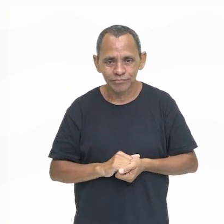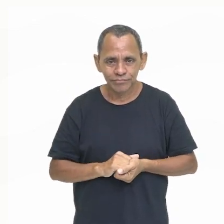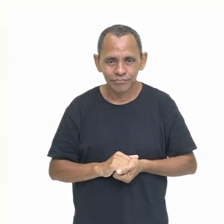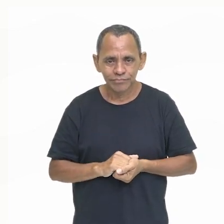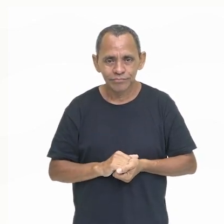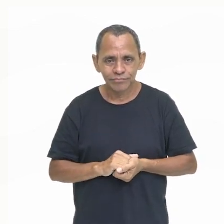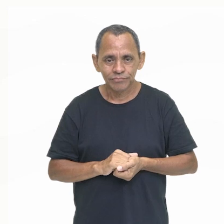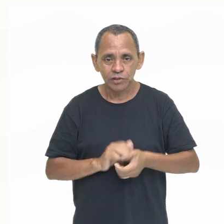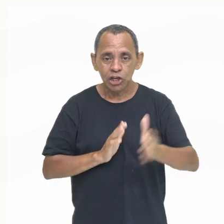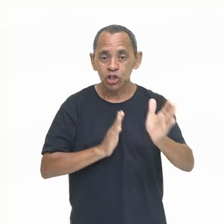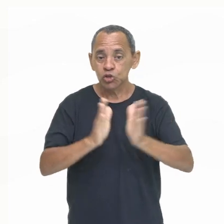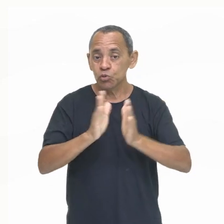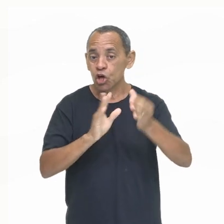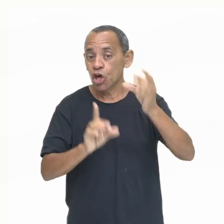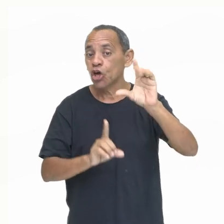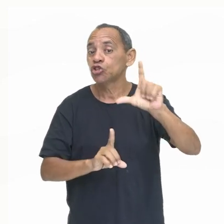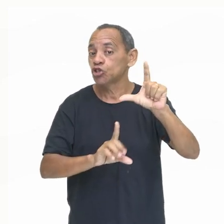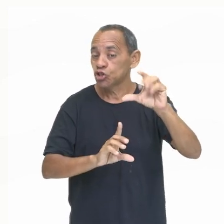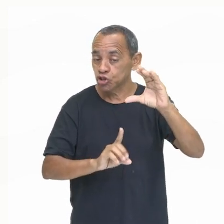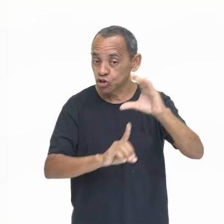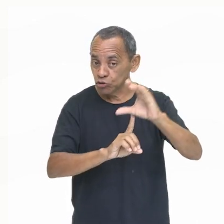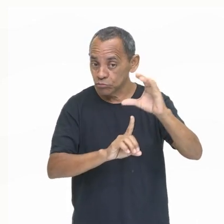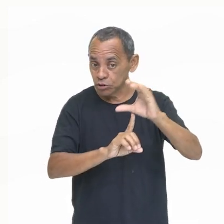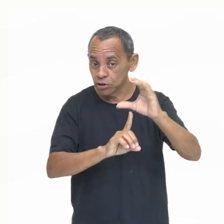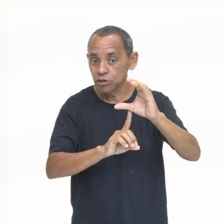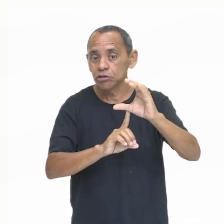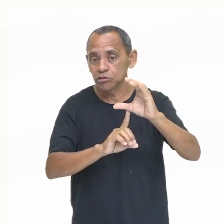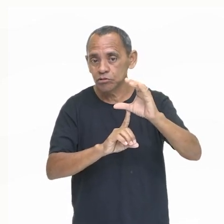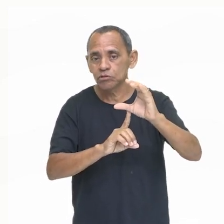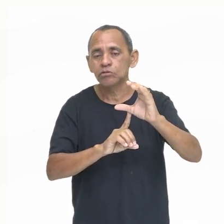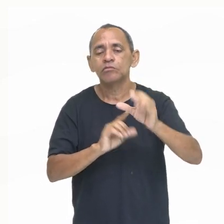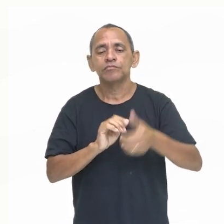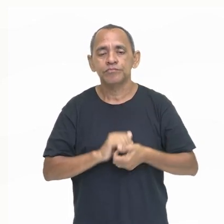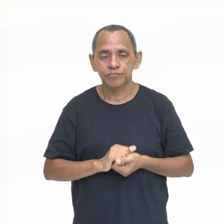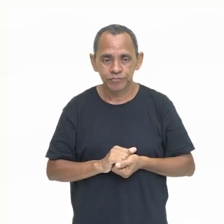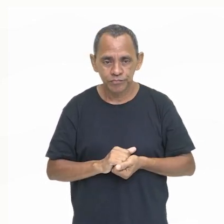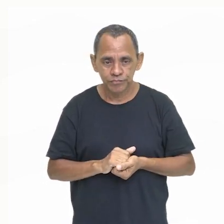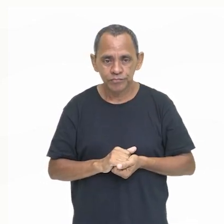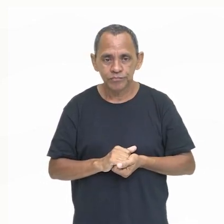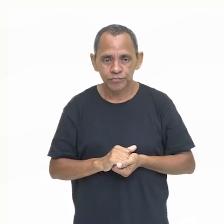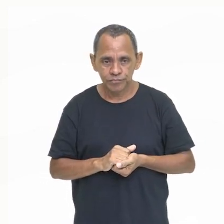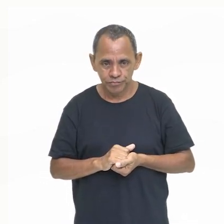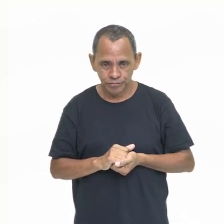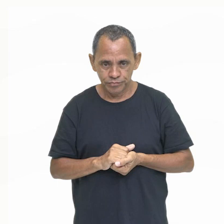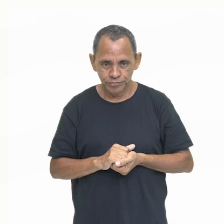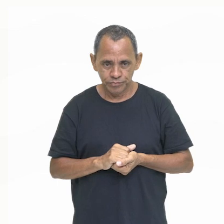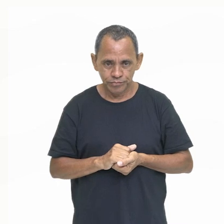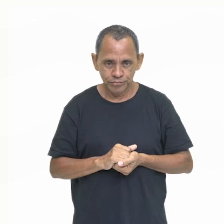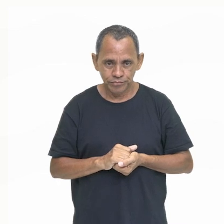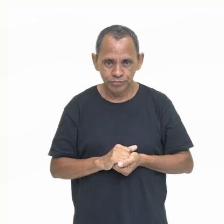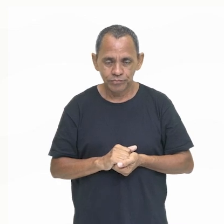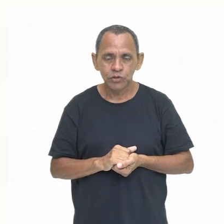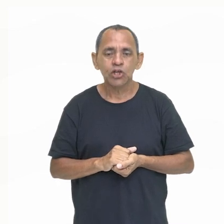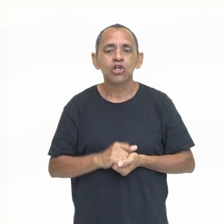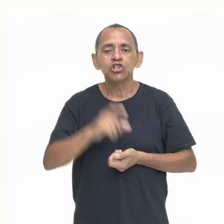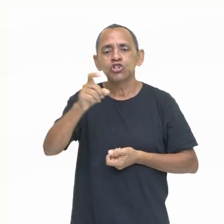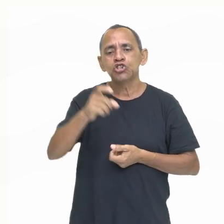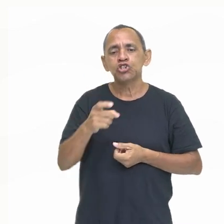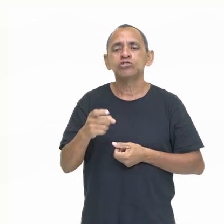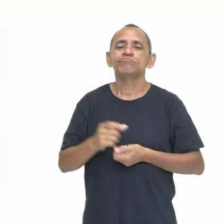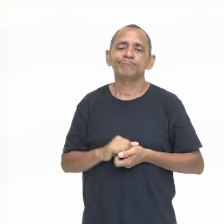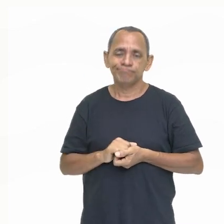O intervalo do domínio em que a função é constante é exatamente para x maior ou igual a 0 e x menor ou igual a